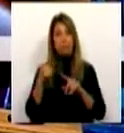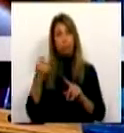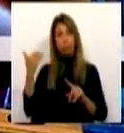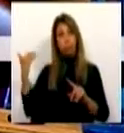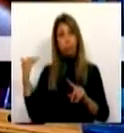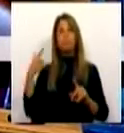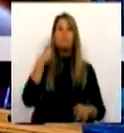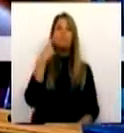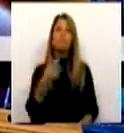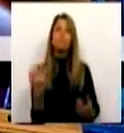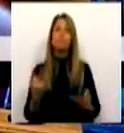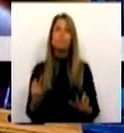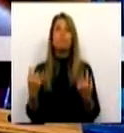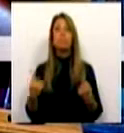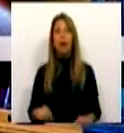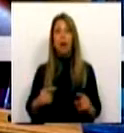existe